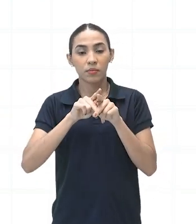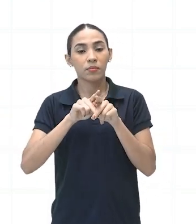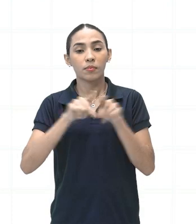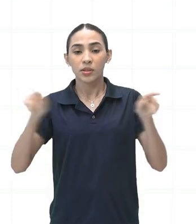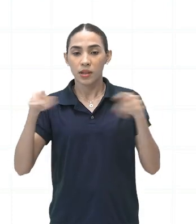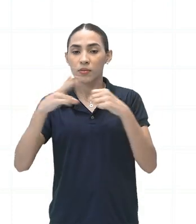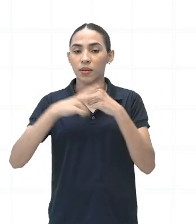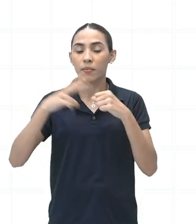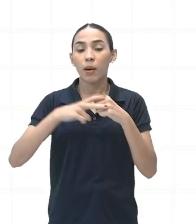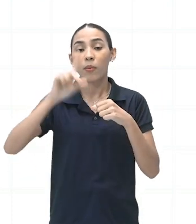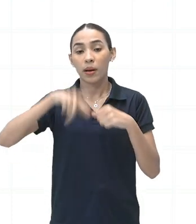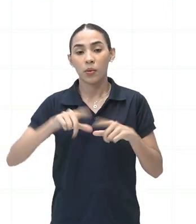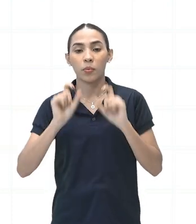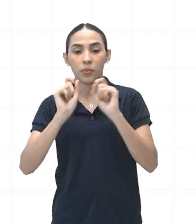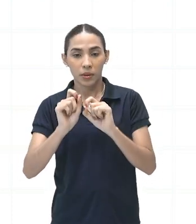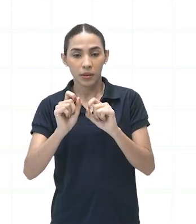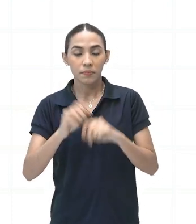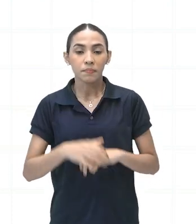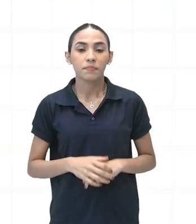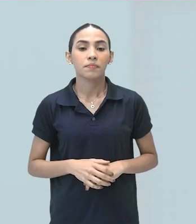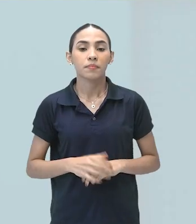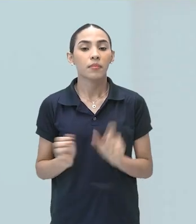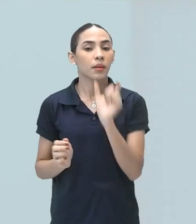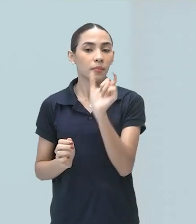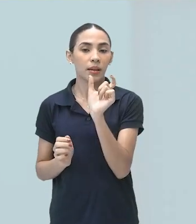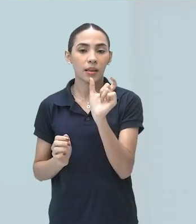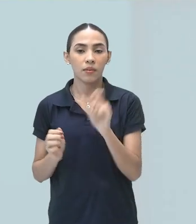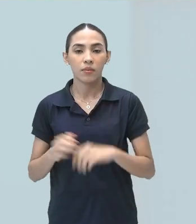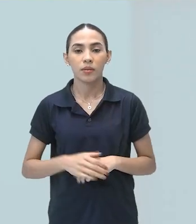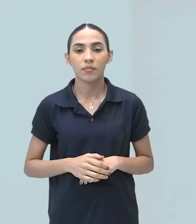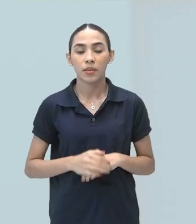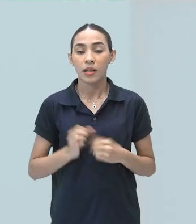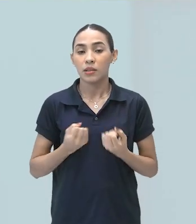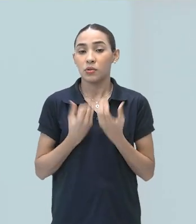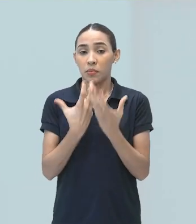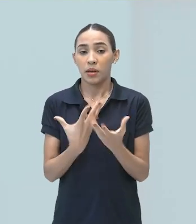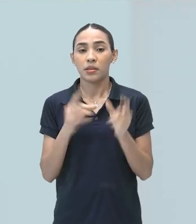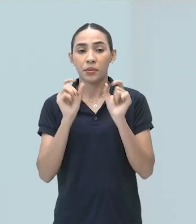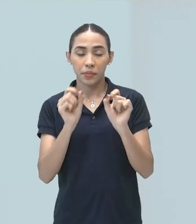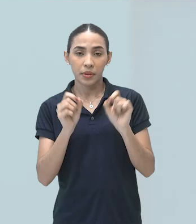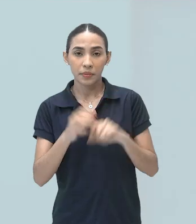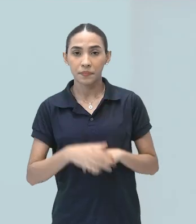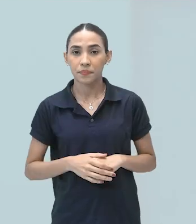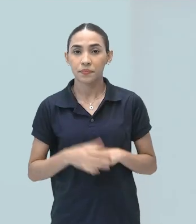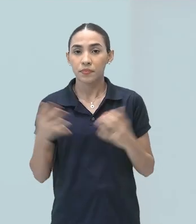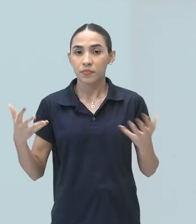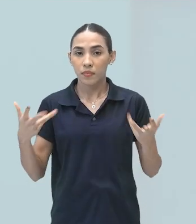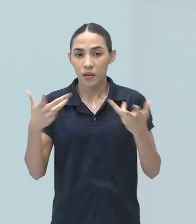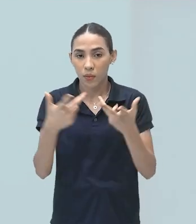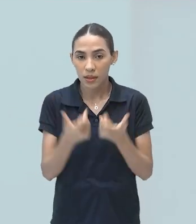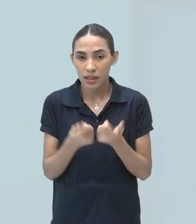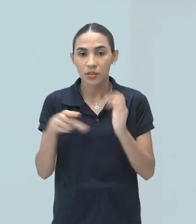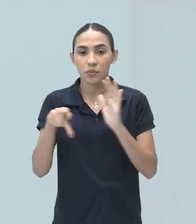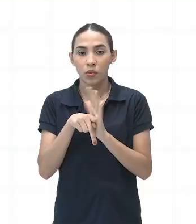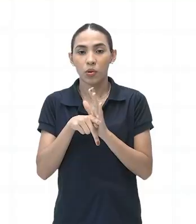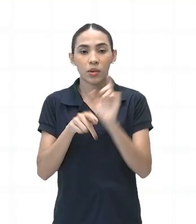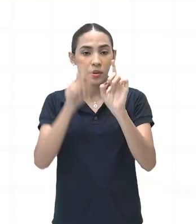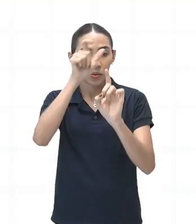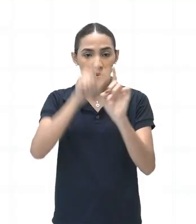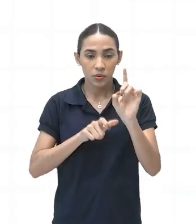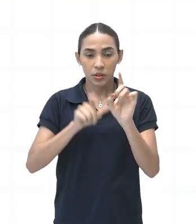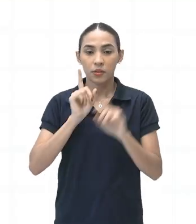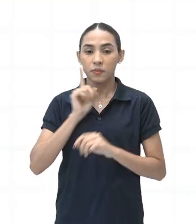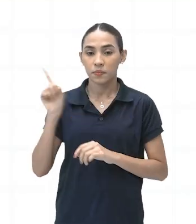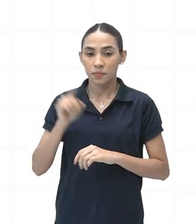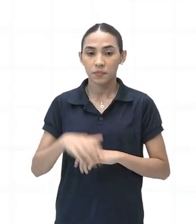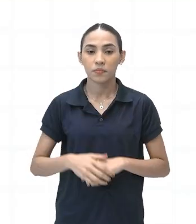É justamente essa palavrinha que expressa a qualidade do meu sujeito. Coloca a cartela no ar, por